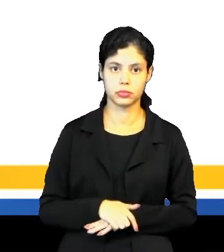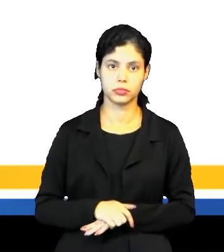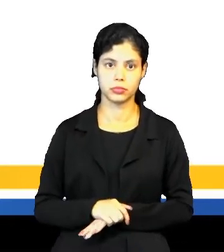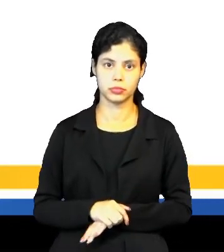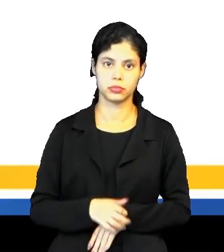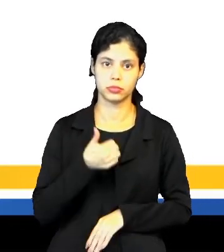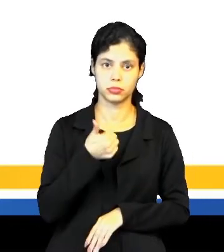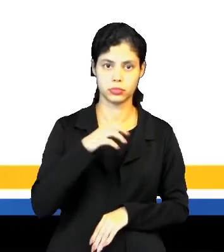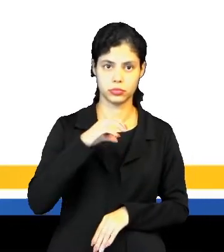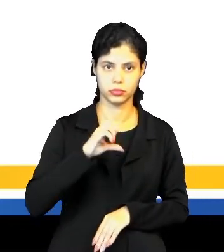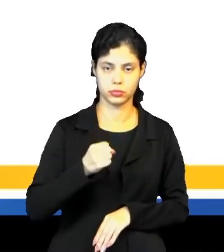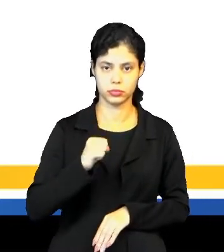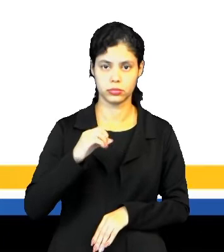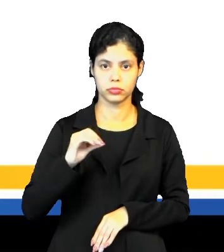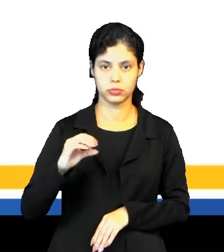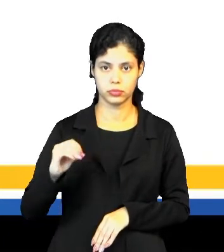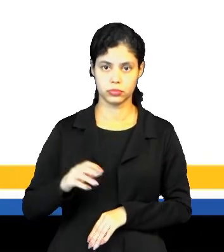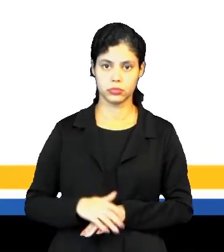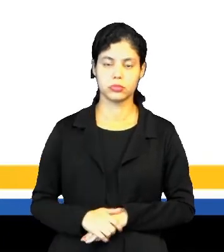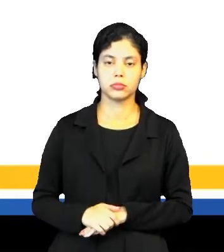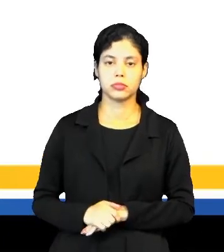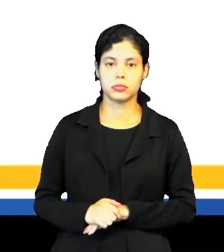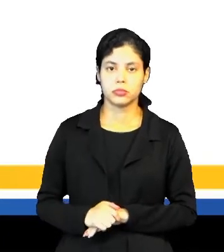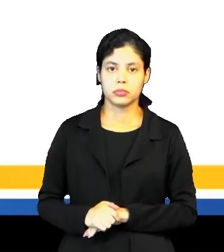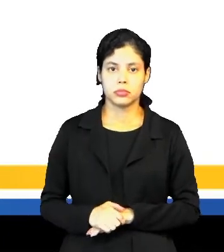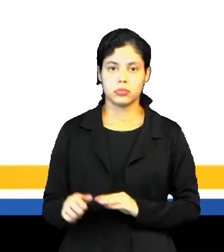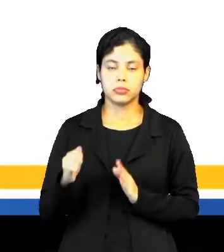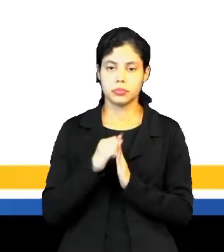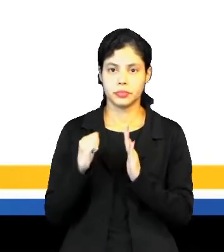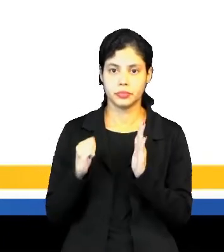O ano 1800, por exemplo, o